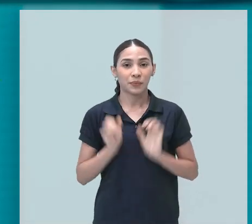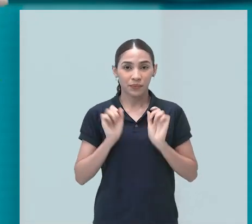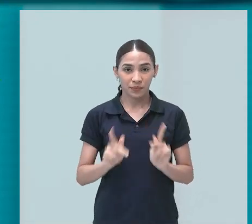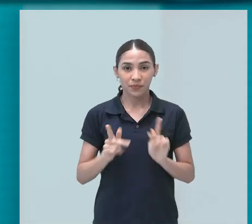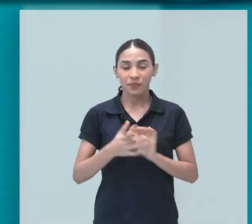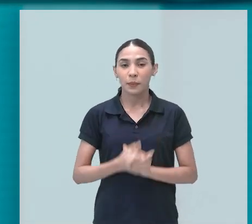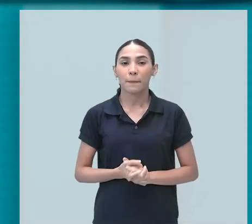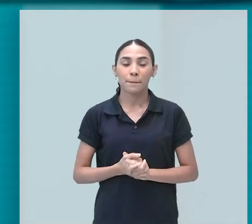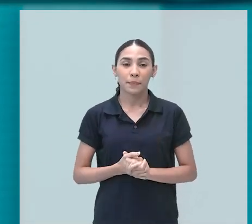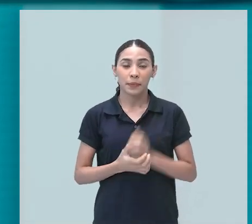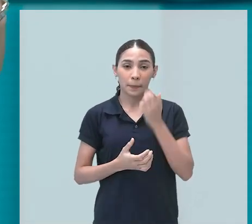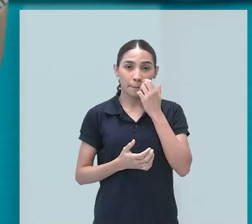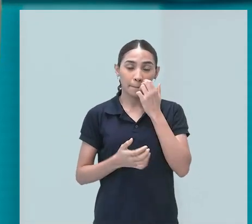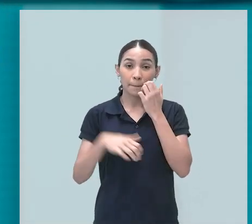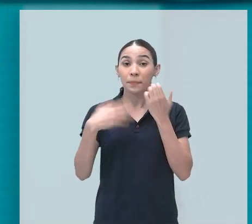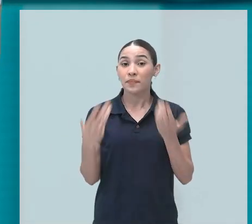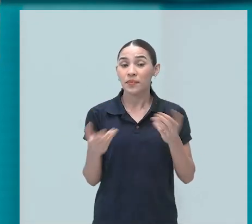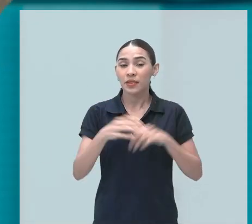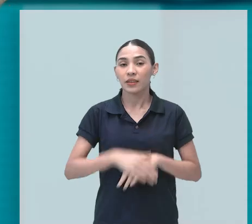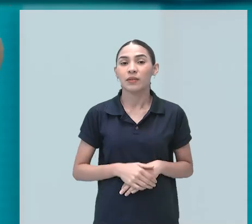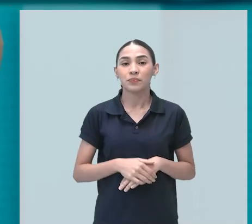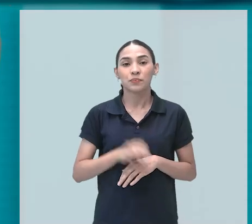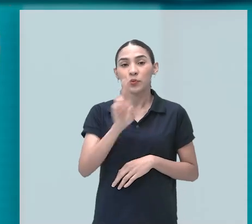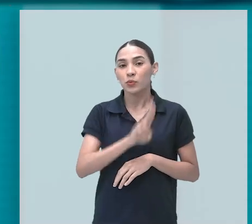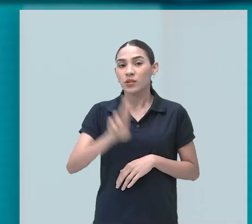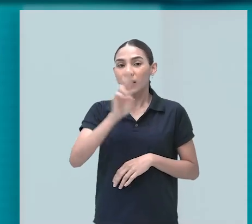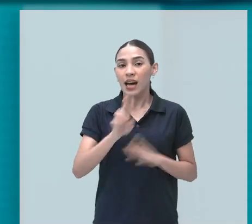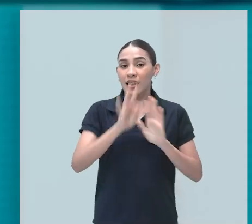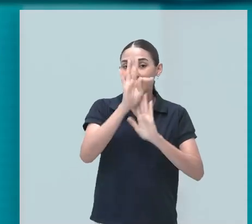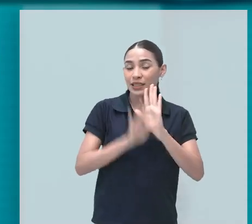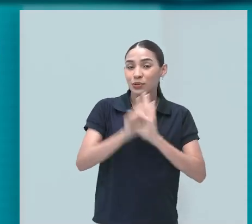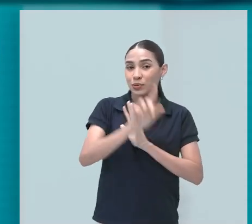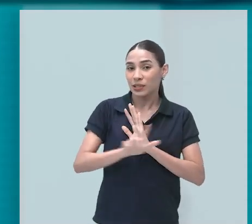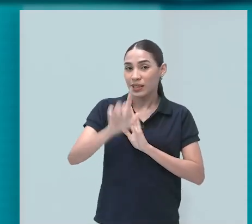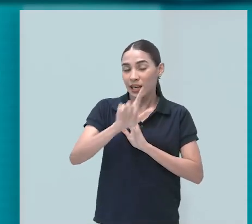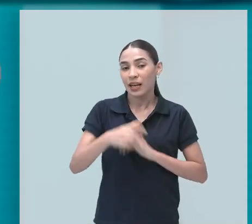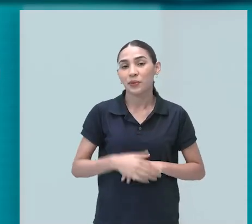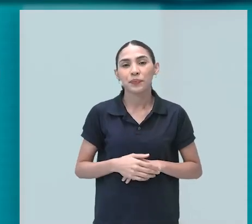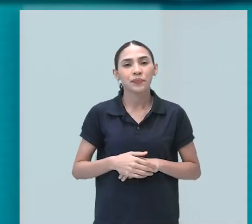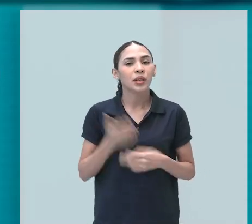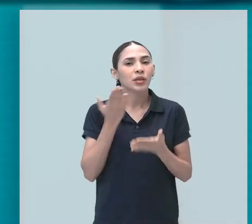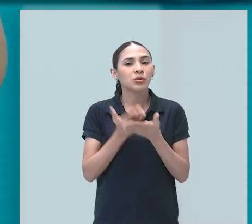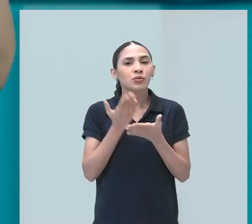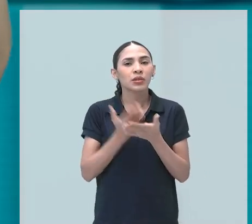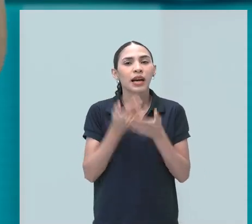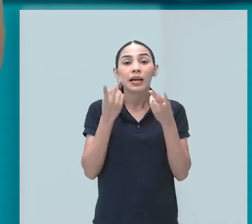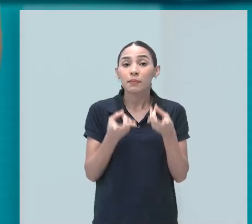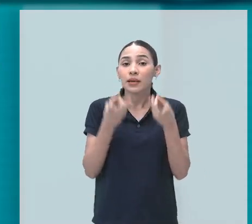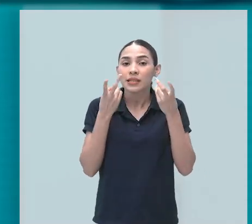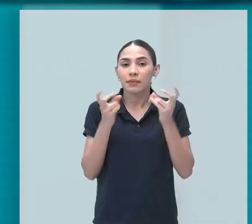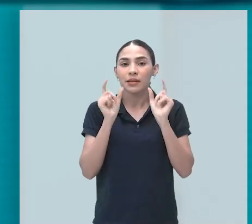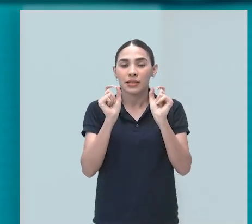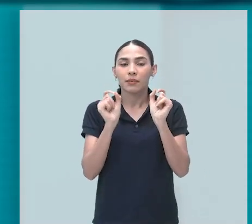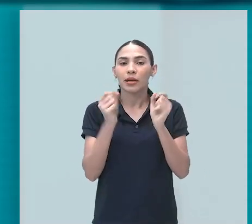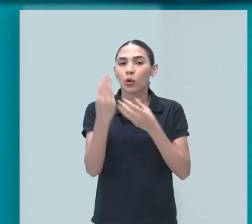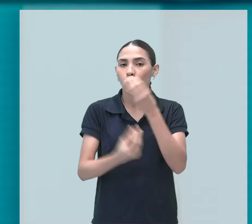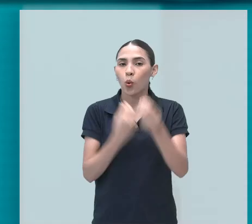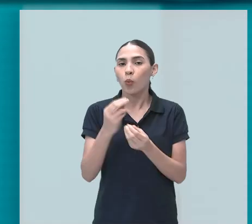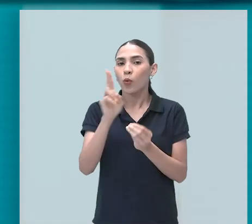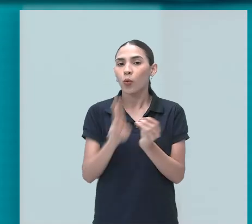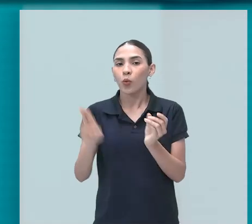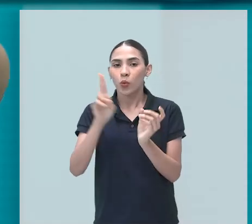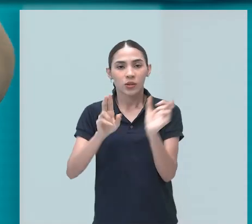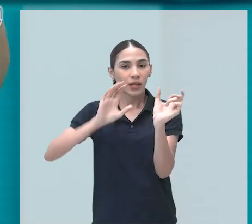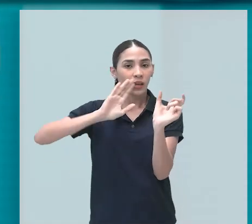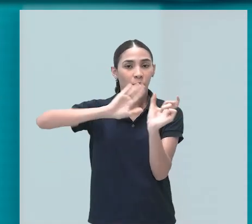ok? Dito isso, então, vamos utilizar textos literários para observar essa constituição da conotação